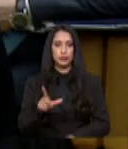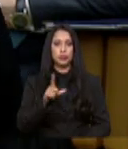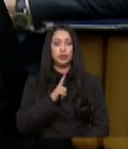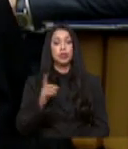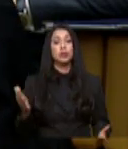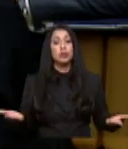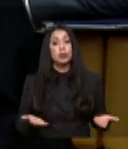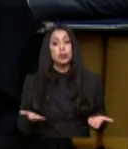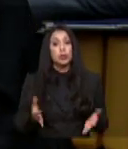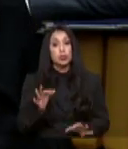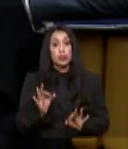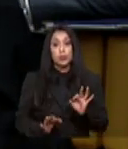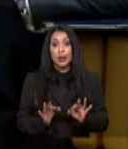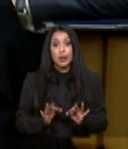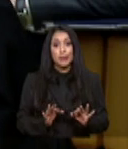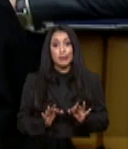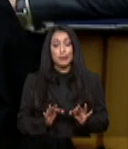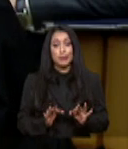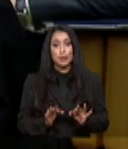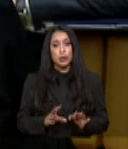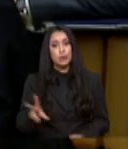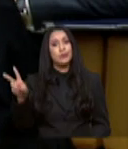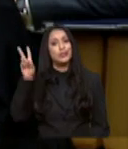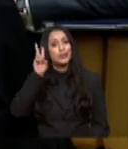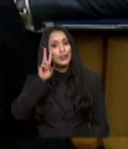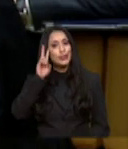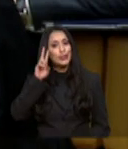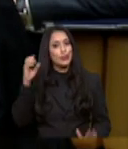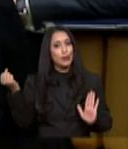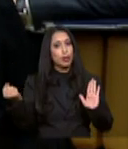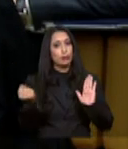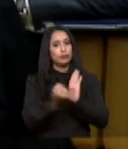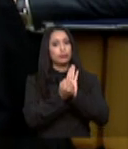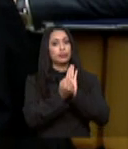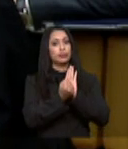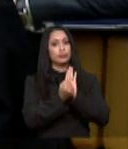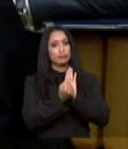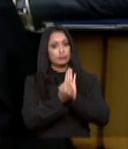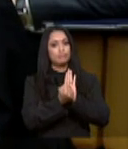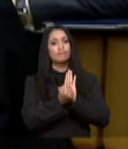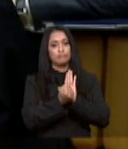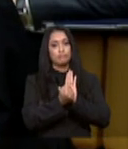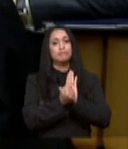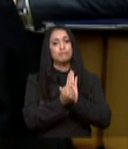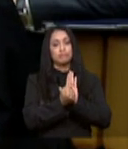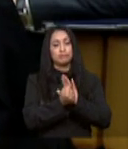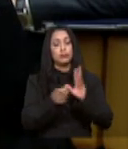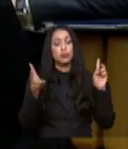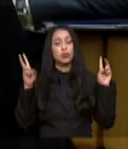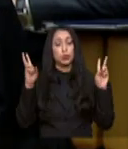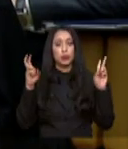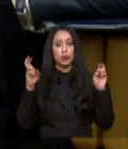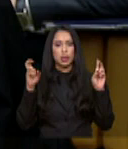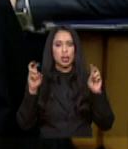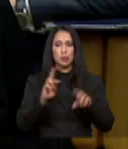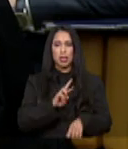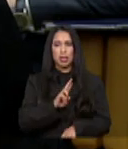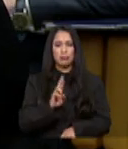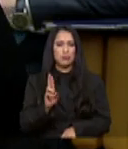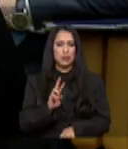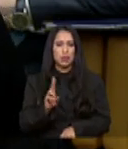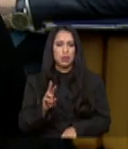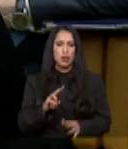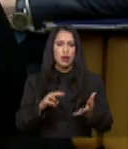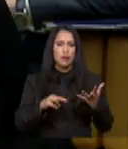hoje um julgamento histórico, um julgamento que trata de uma matéria, mas não apenas de uma matéria,